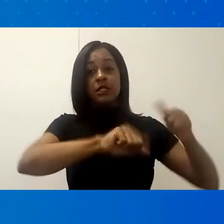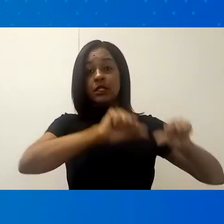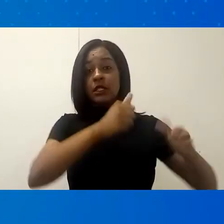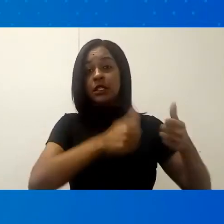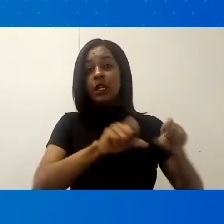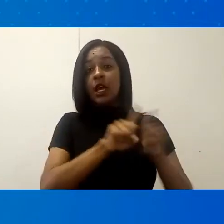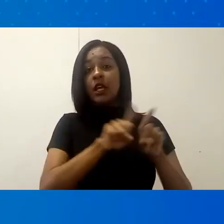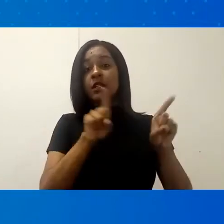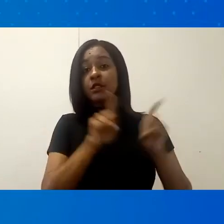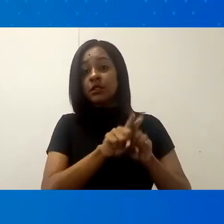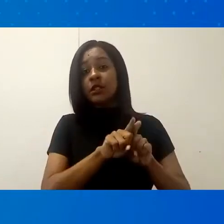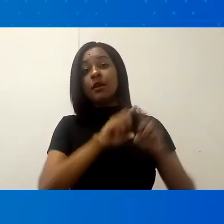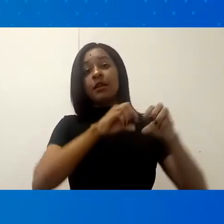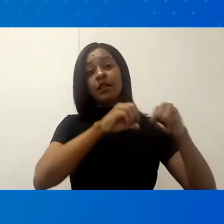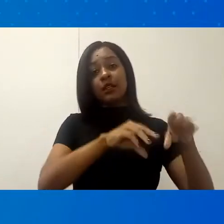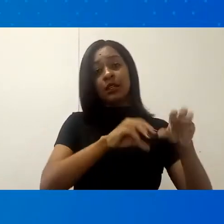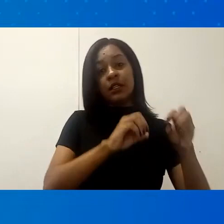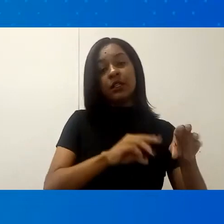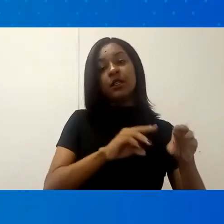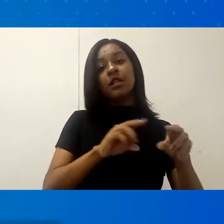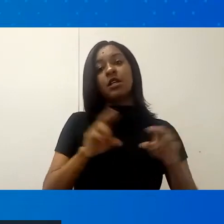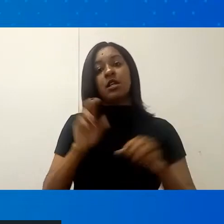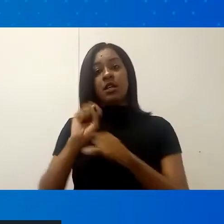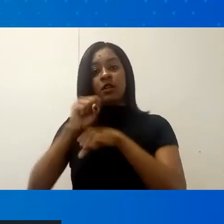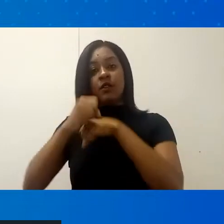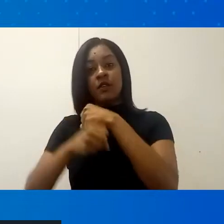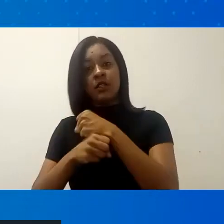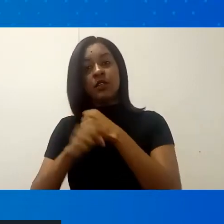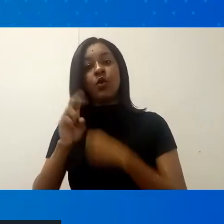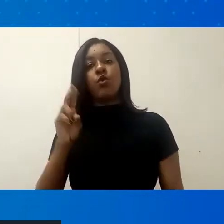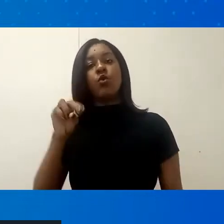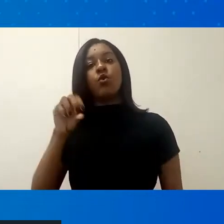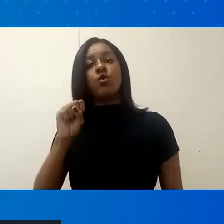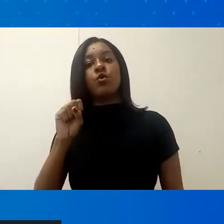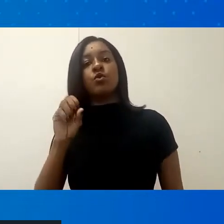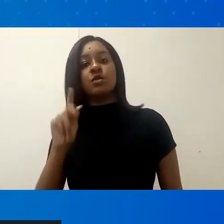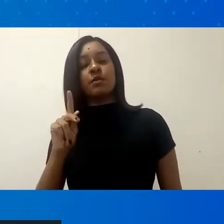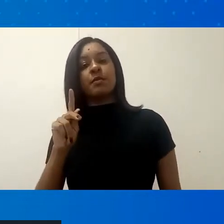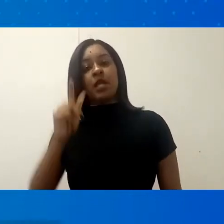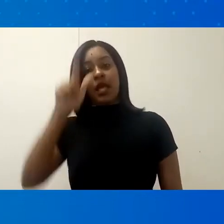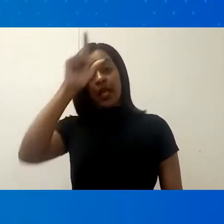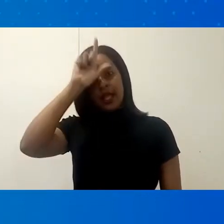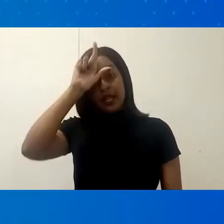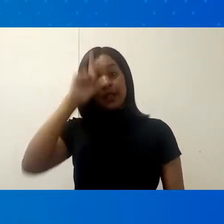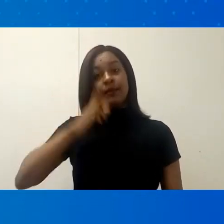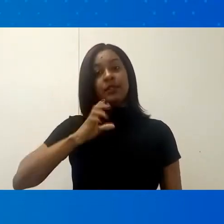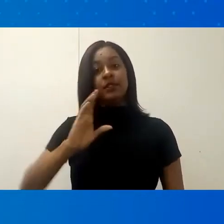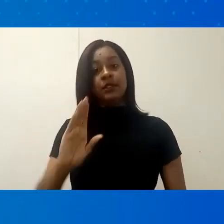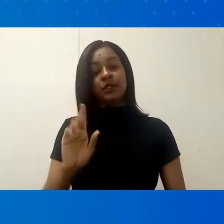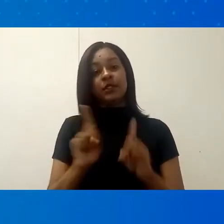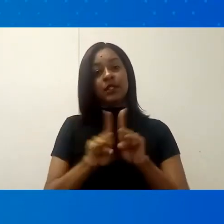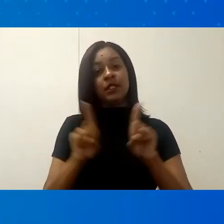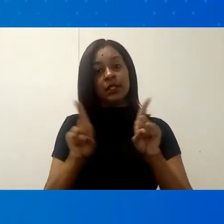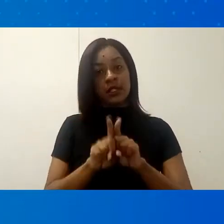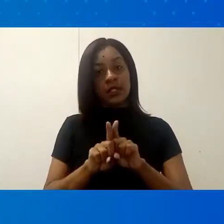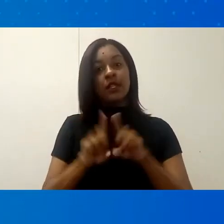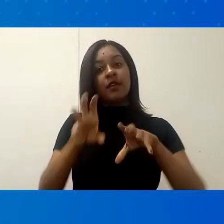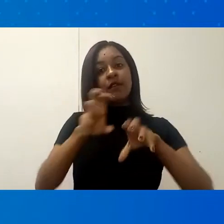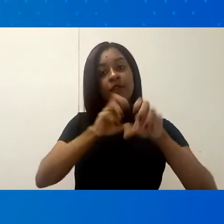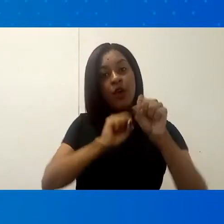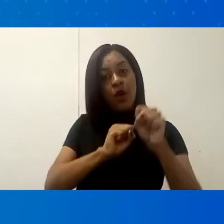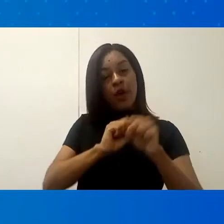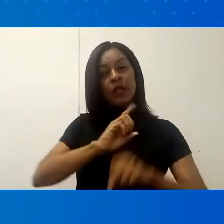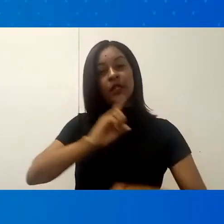USP na área de ensino de ciências é pós-graduado pela Universidade de Barcelona na Espanha é